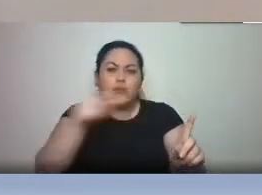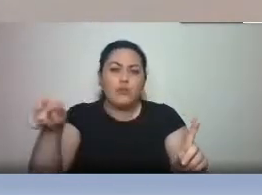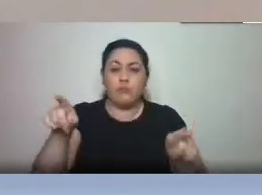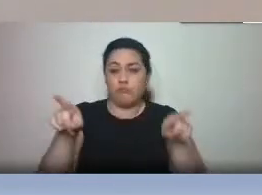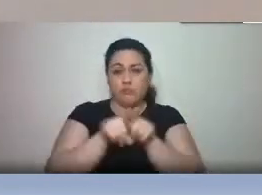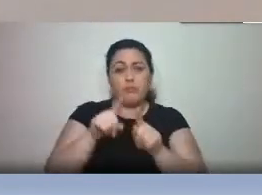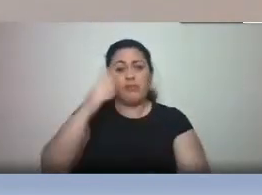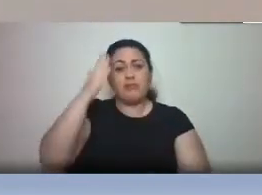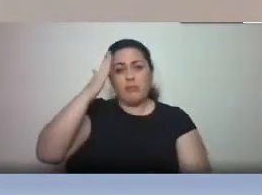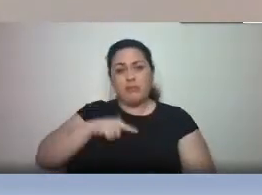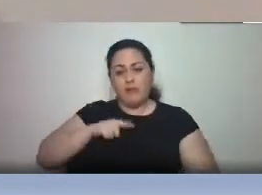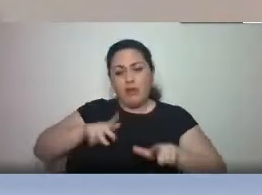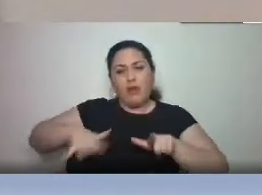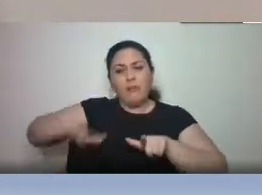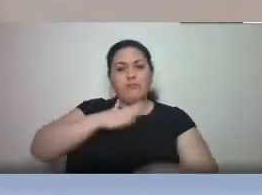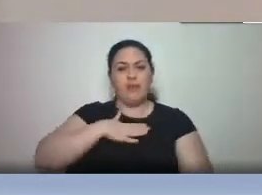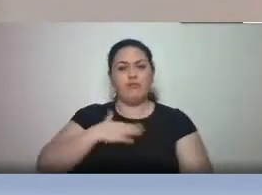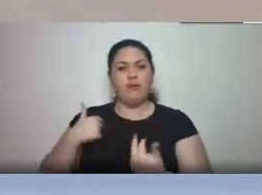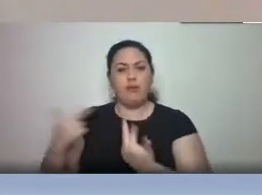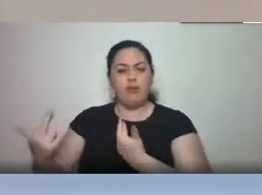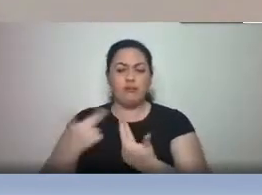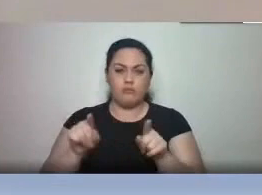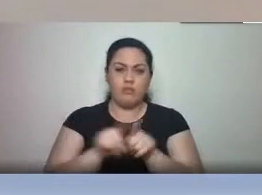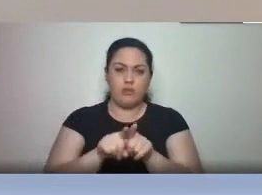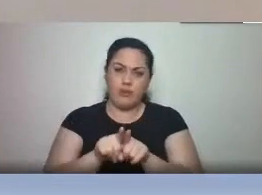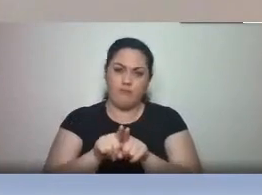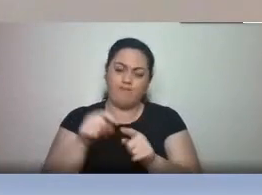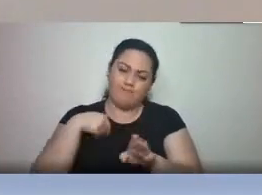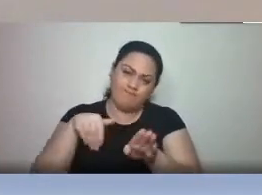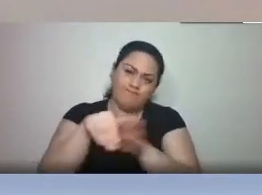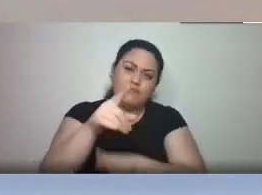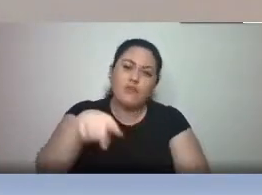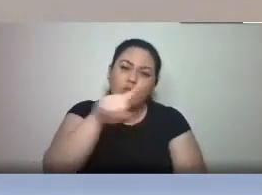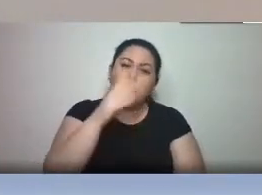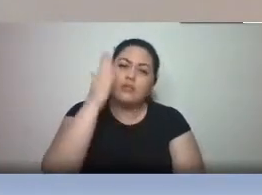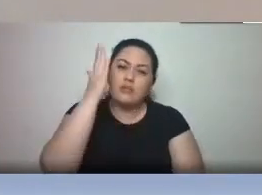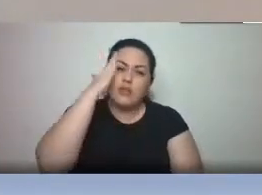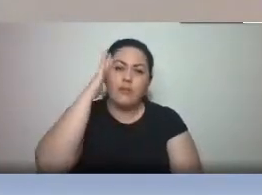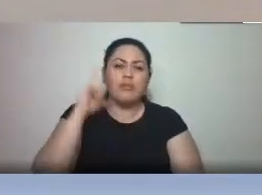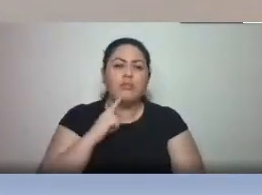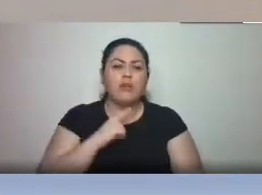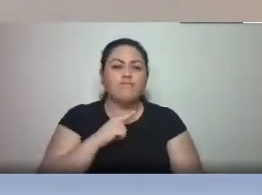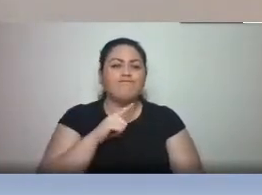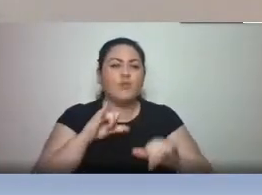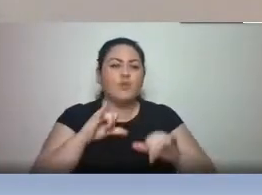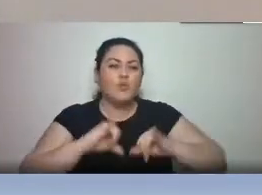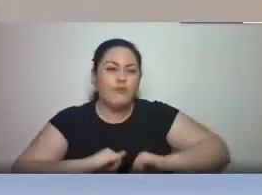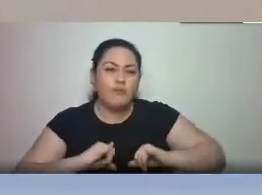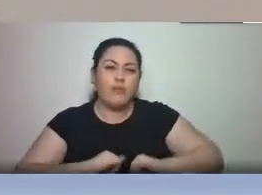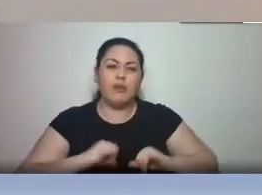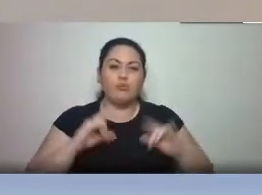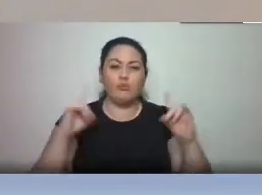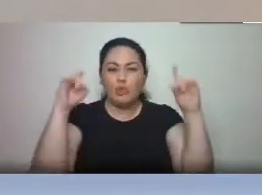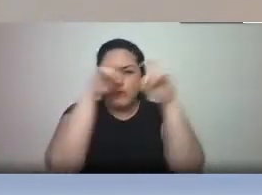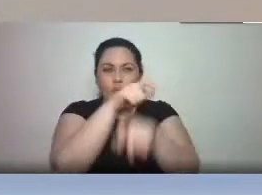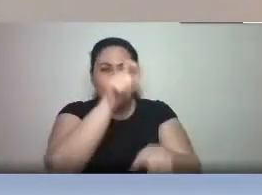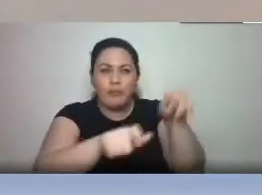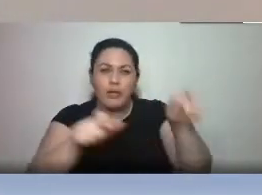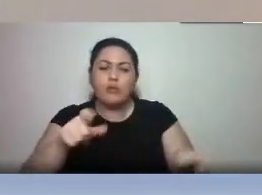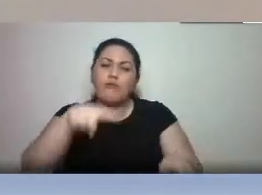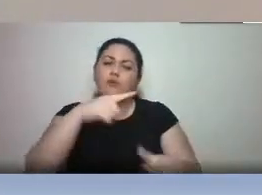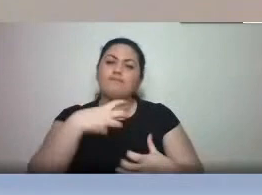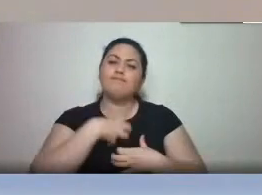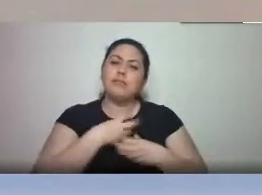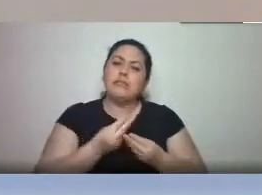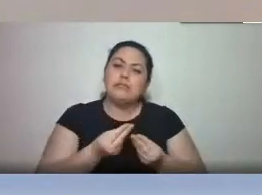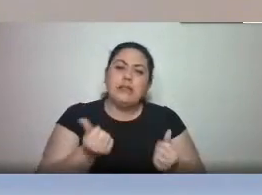Meu conselho: sejam sempre sensíveis às dificuldades e ao sofrimento alheios, que vocês possam ajudar a sociedade a